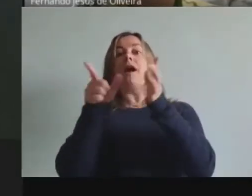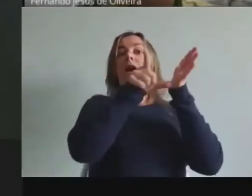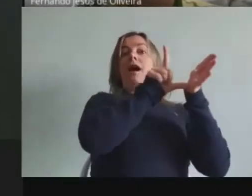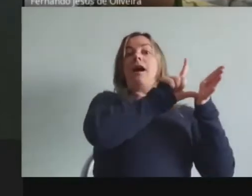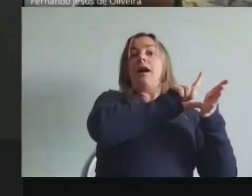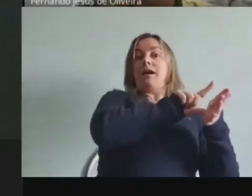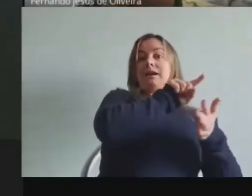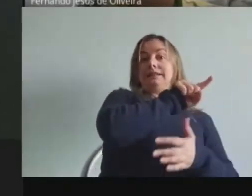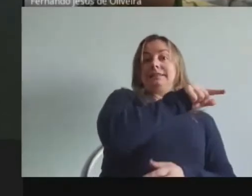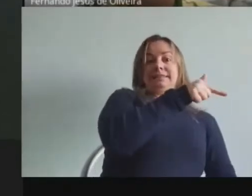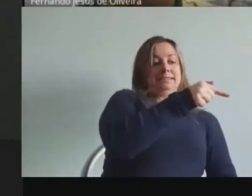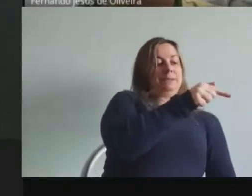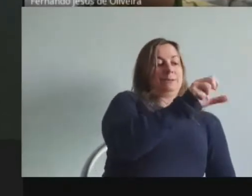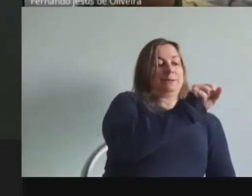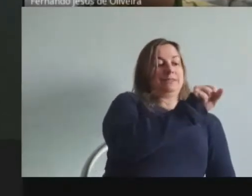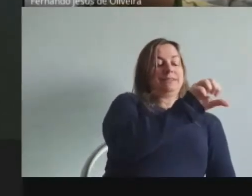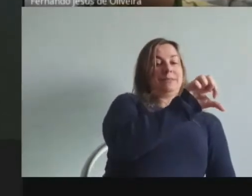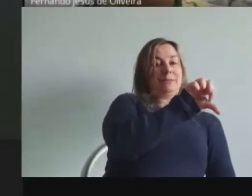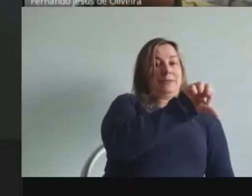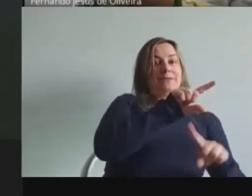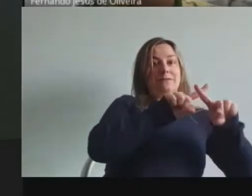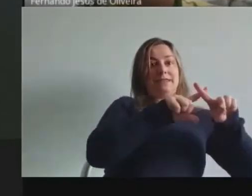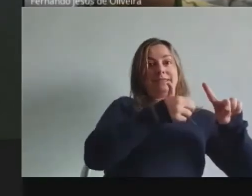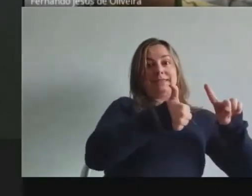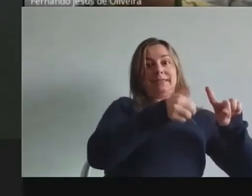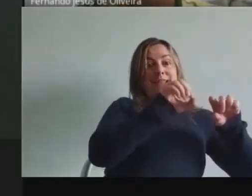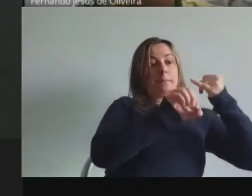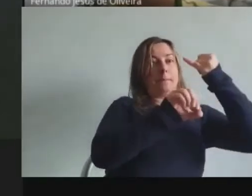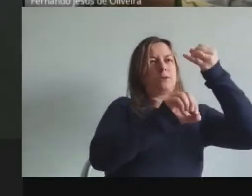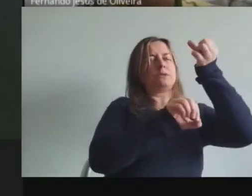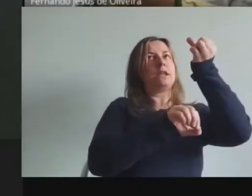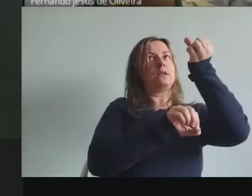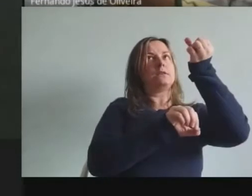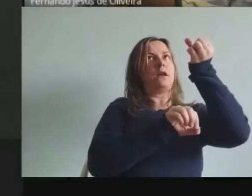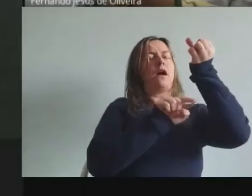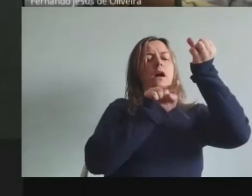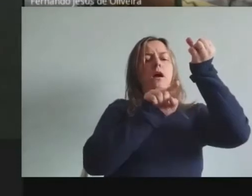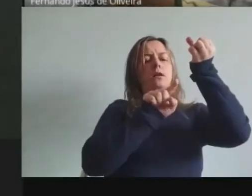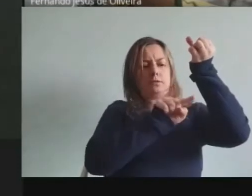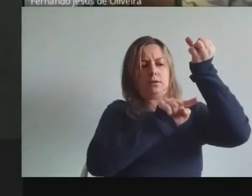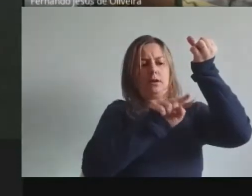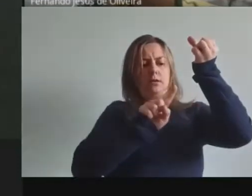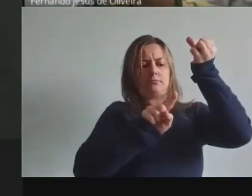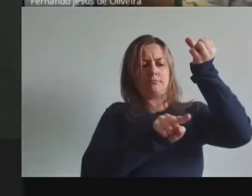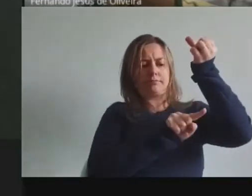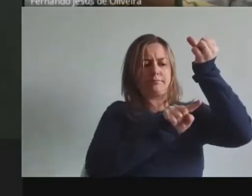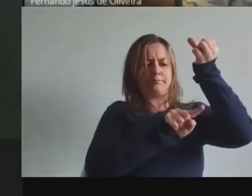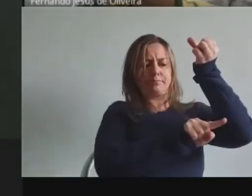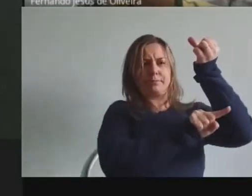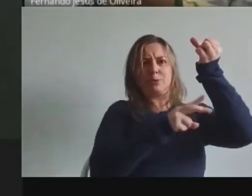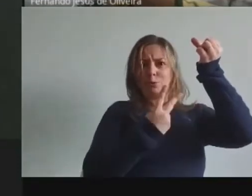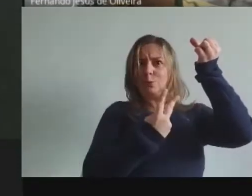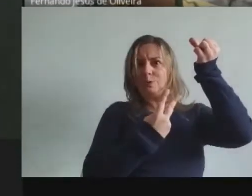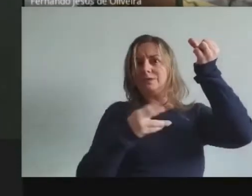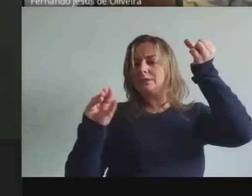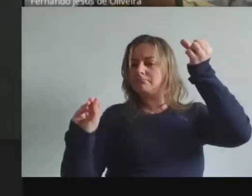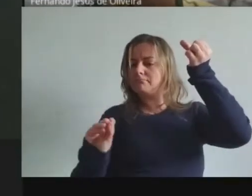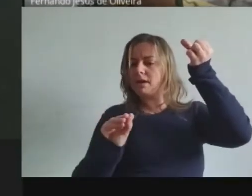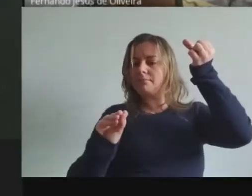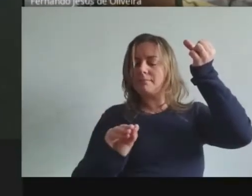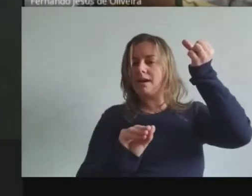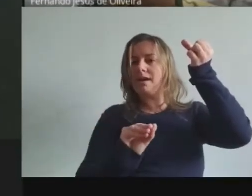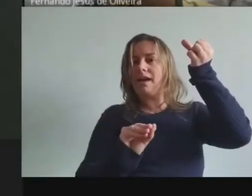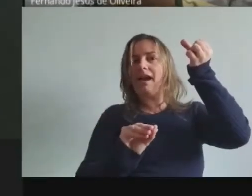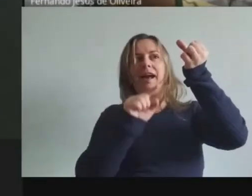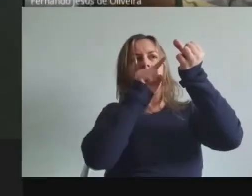último, a vírgula anda duas casas, uma, duas, menos 6 mais 2, menos 4. Lembrando que menos 4 é